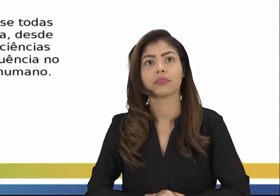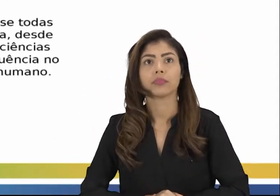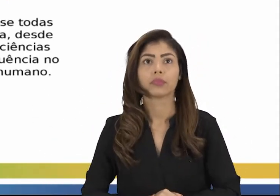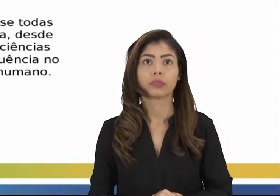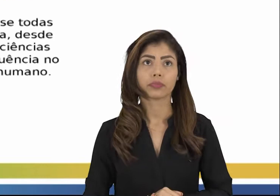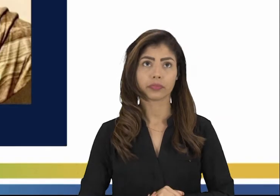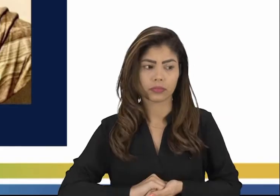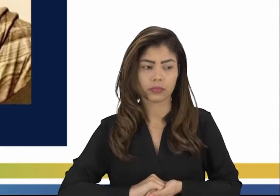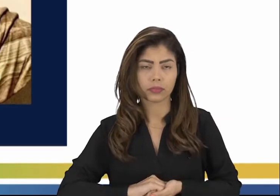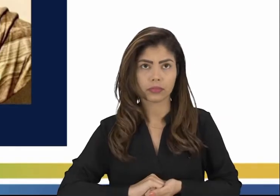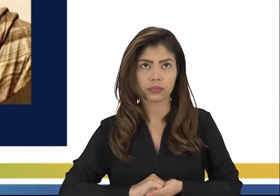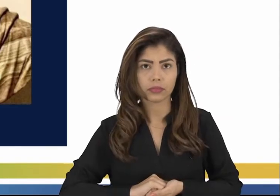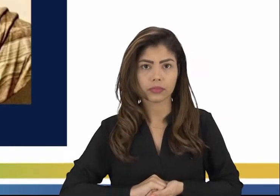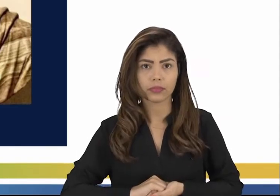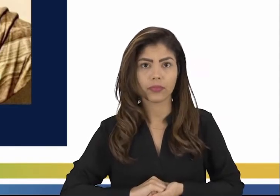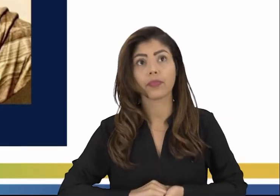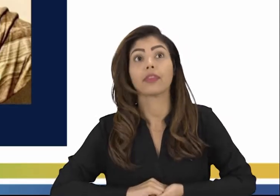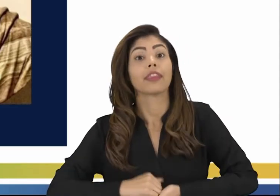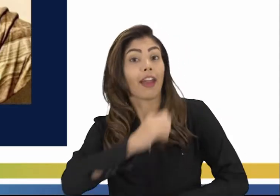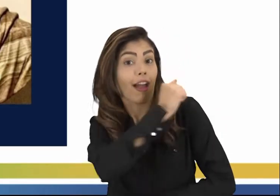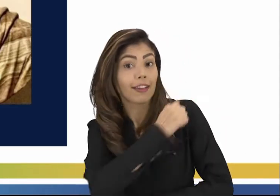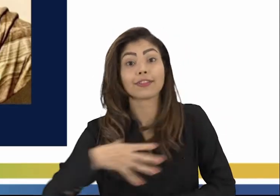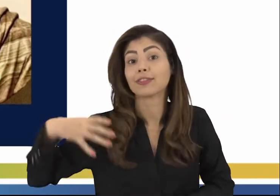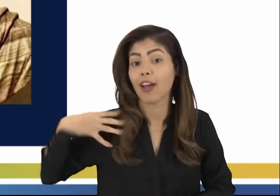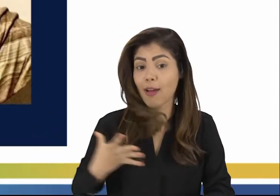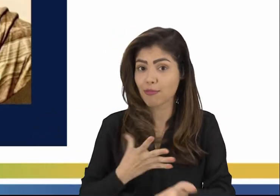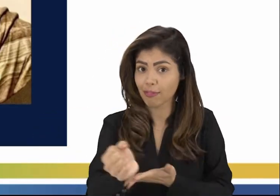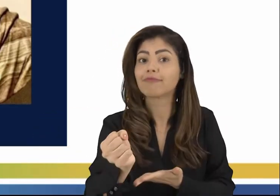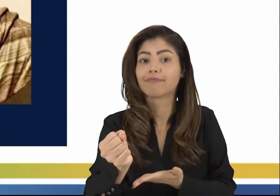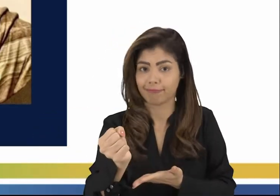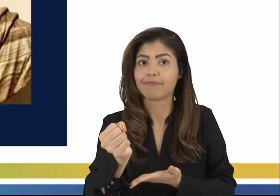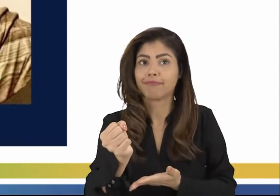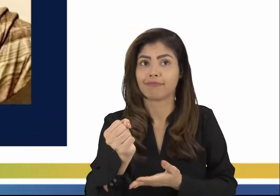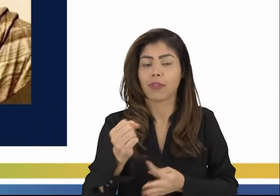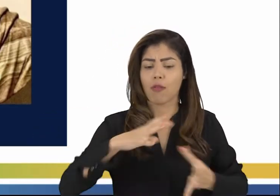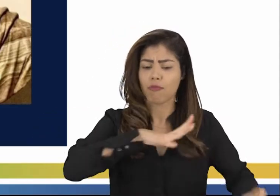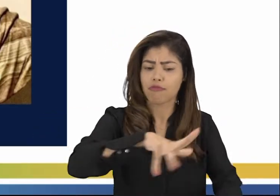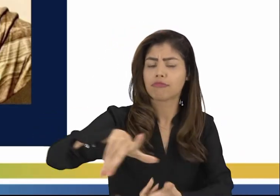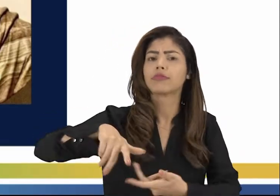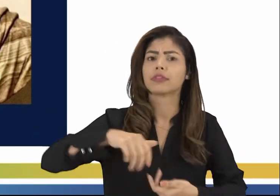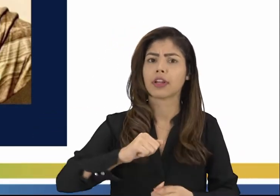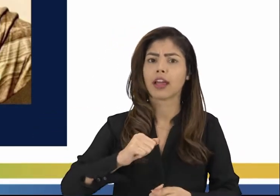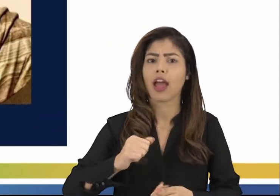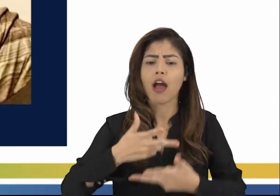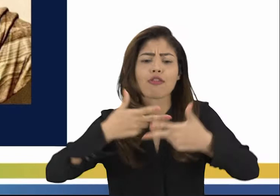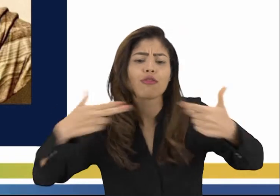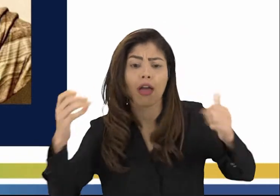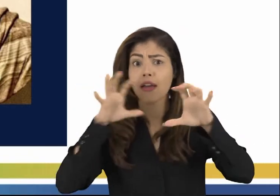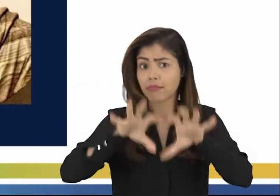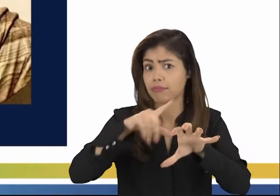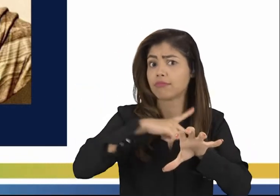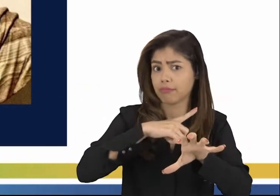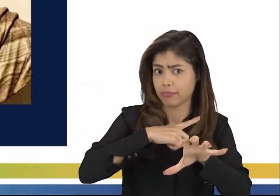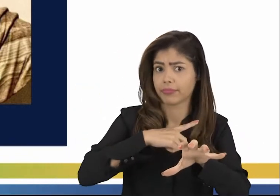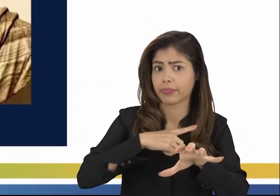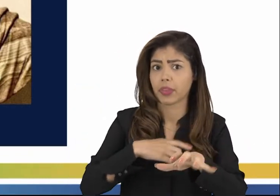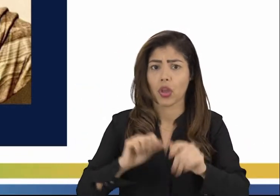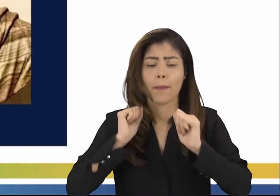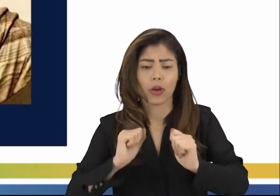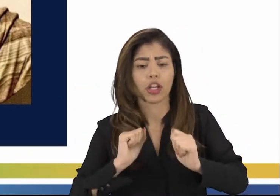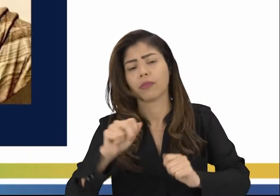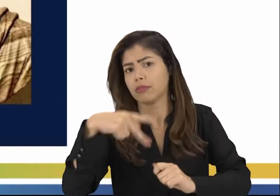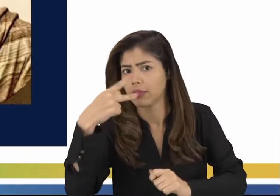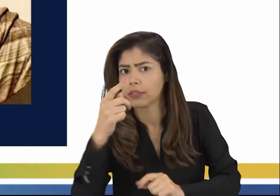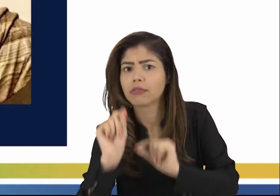Vamos aqui. Aristóteles buscava a causa primeira para o mundo, para as coisas que existiam, né? A gente pode dizer que o seu